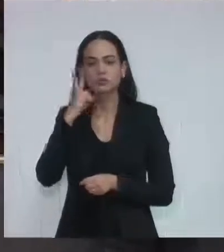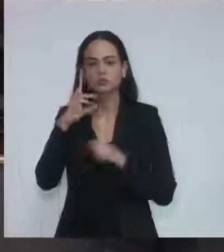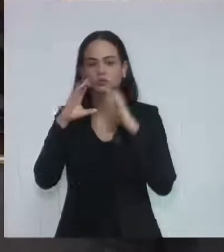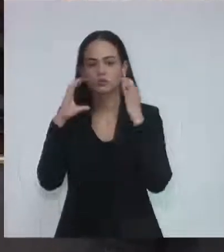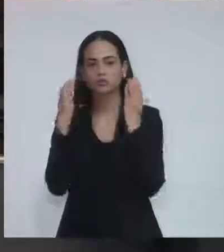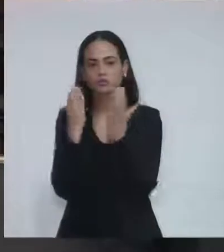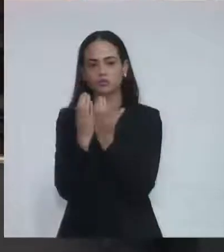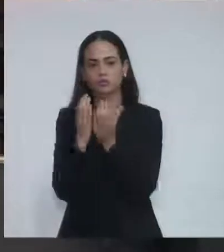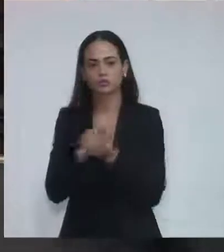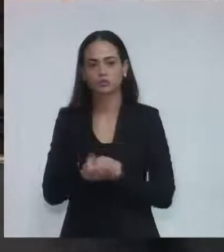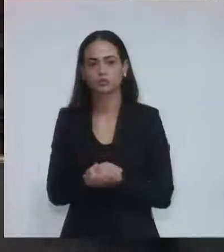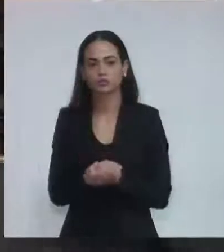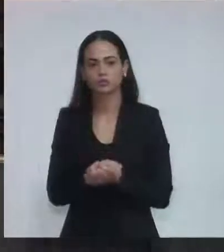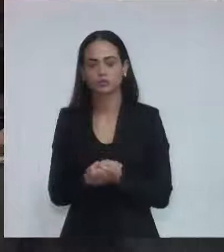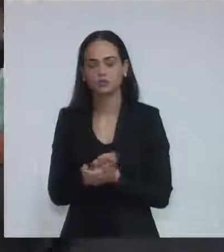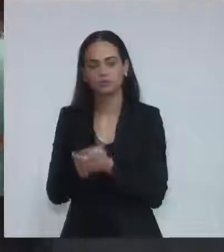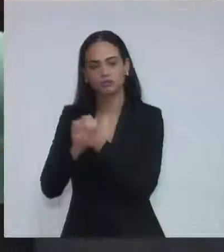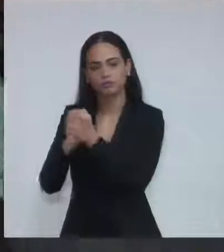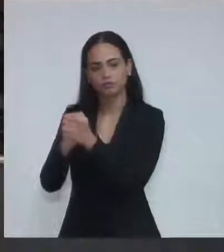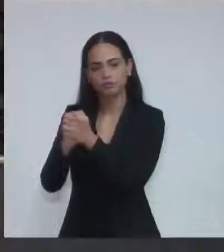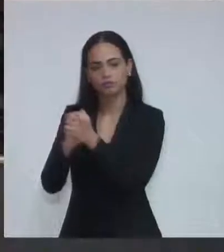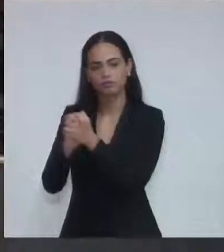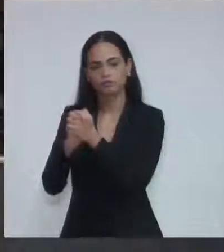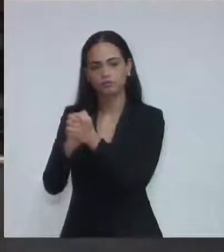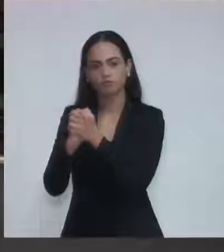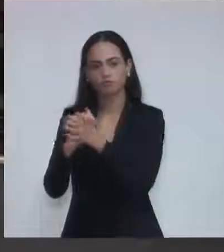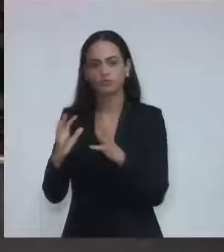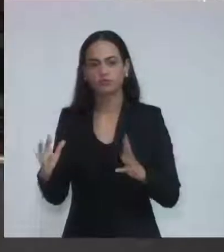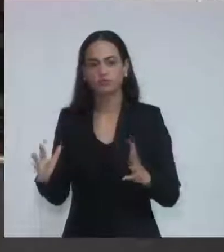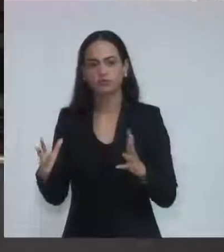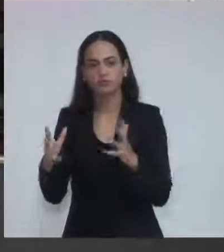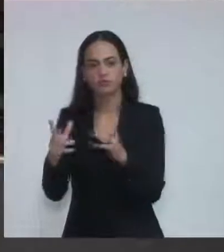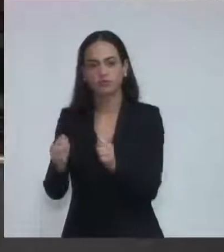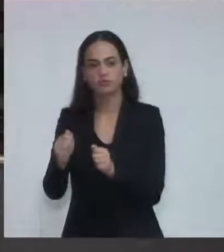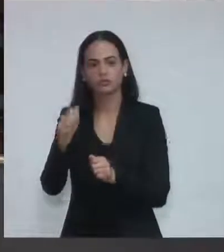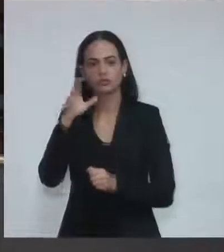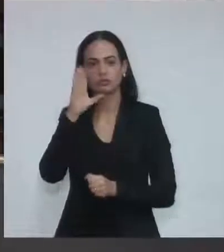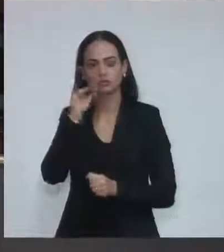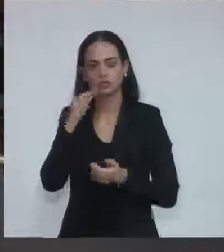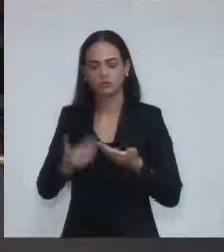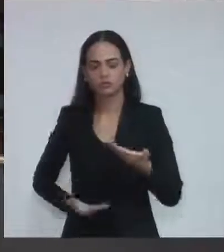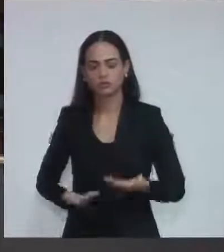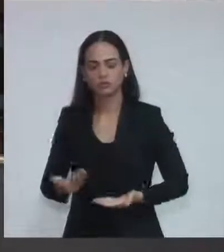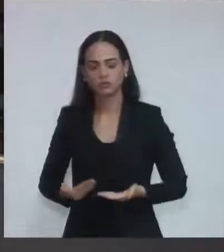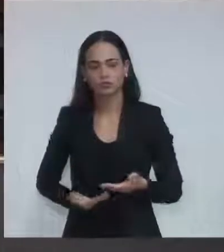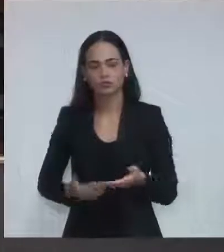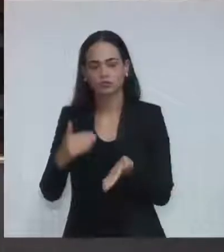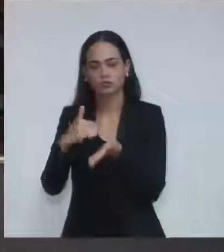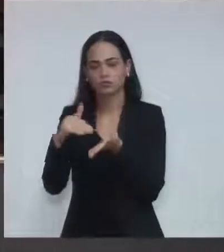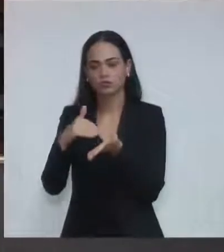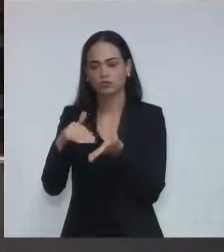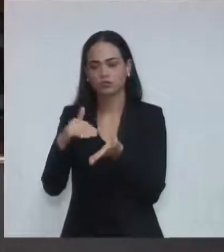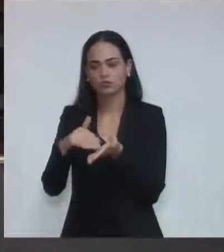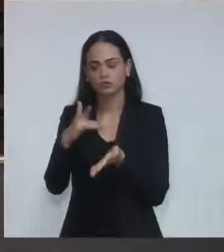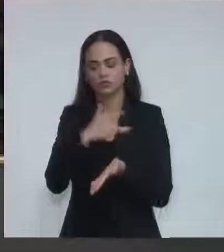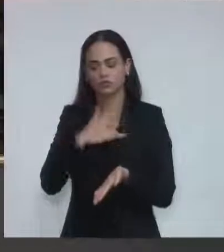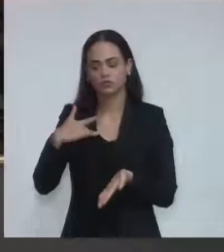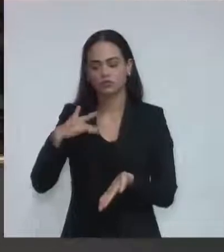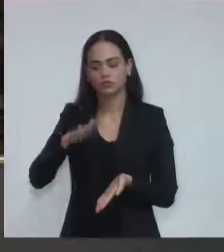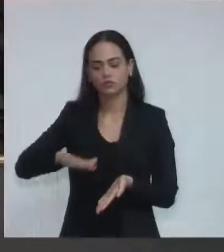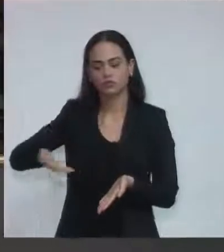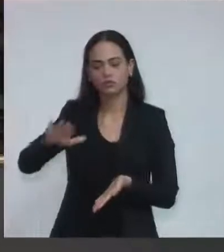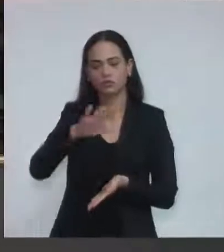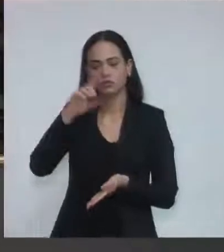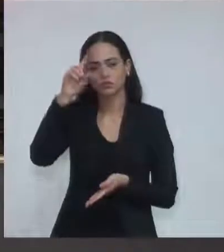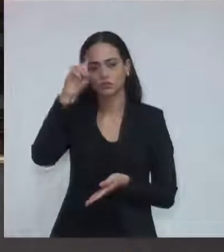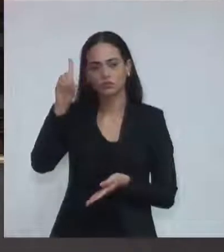a presente moção de congratulações a todos os servidores da Secretaria de Saúde pela mobilização do dia D, Data Nacional de